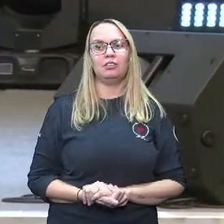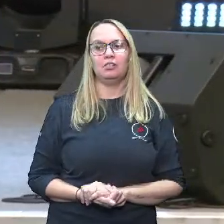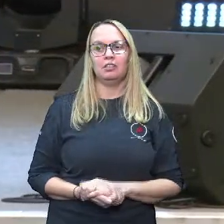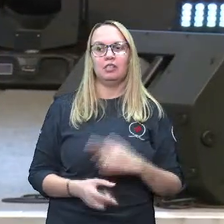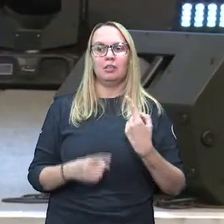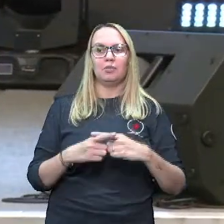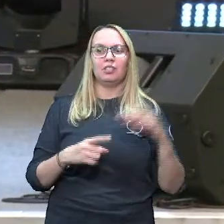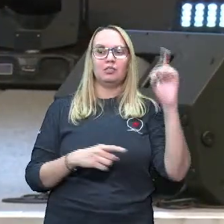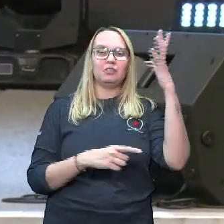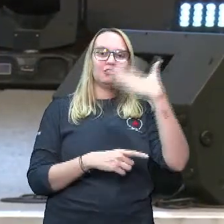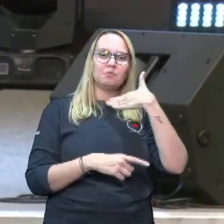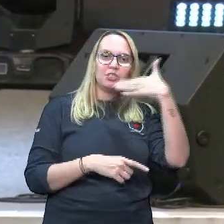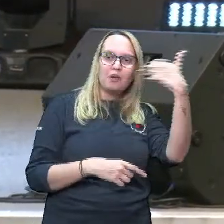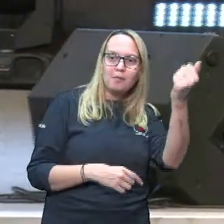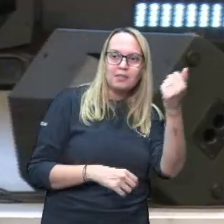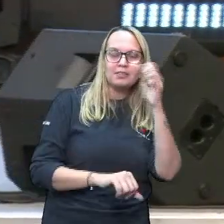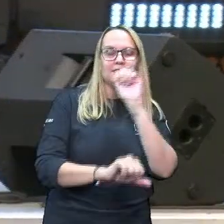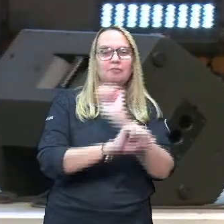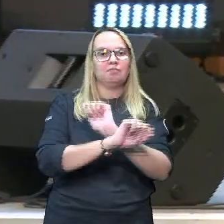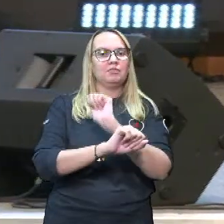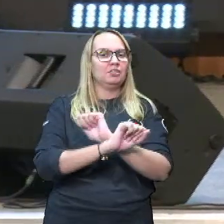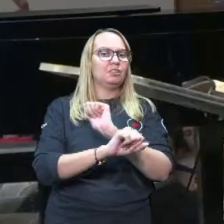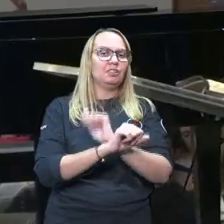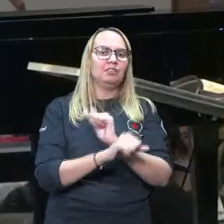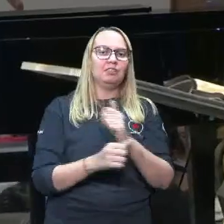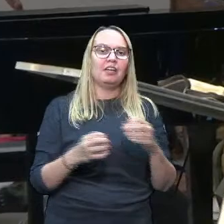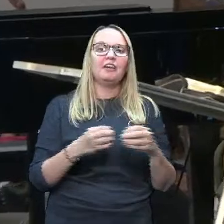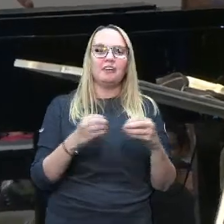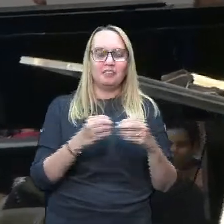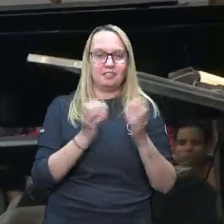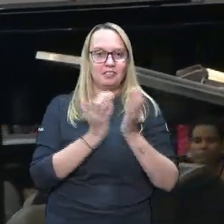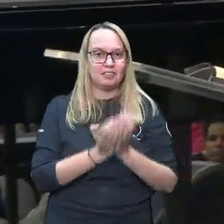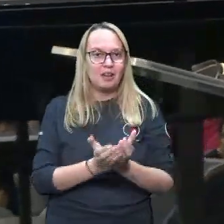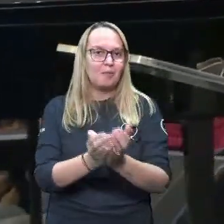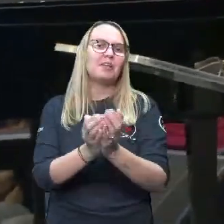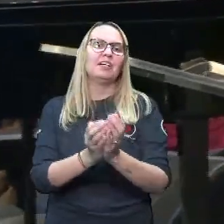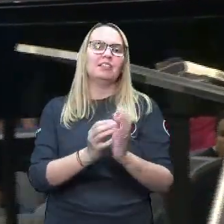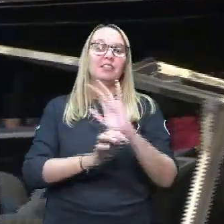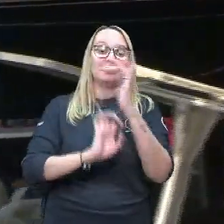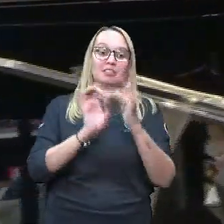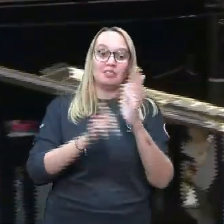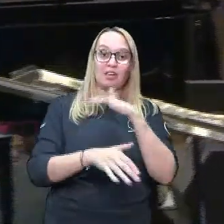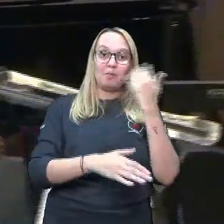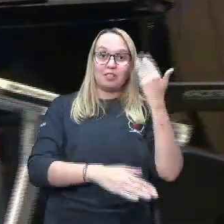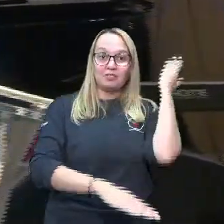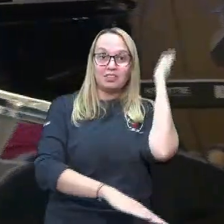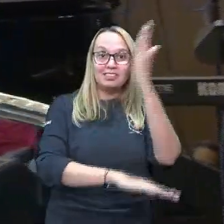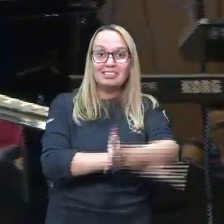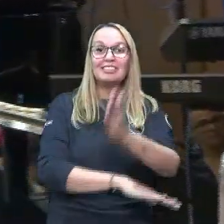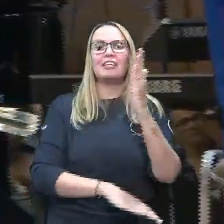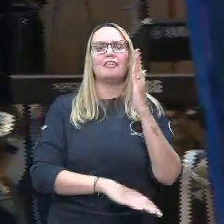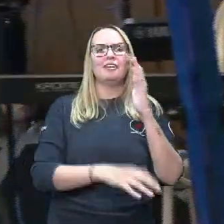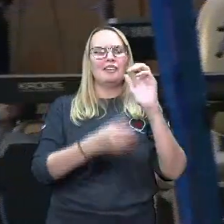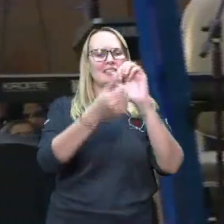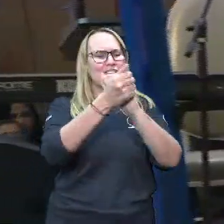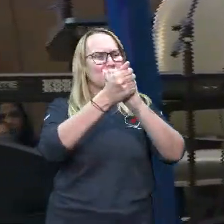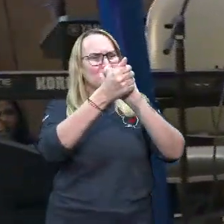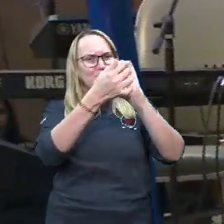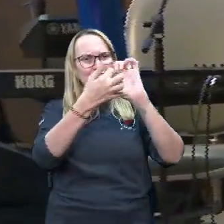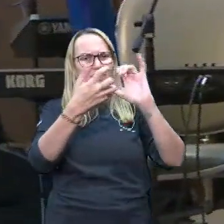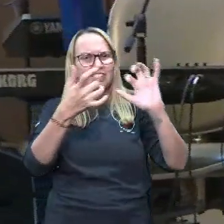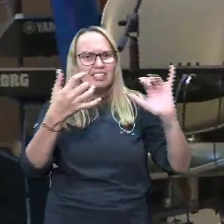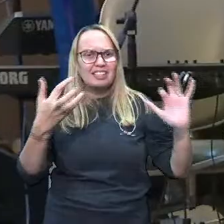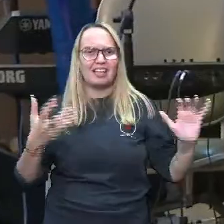que me chamou está me esperando na beira da praia, aquele que venceu a morte, que estava glorificado, que